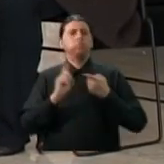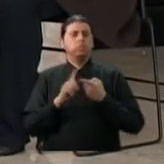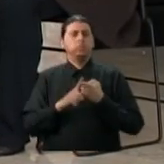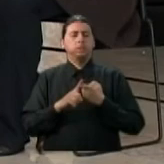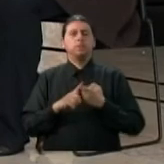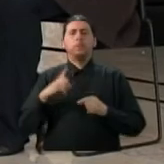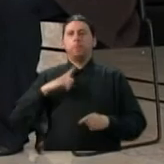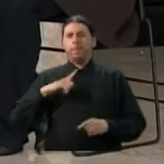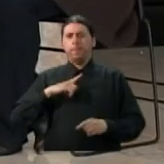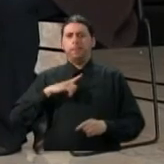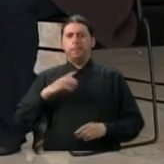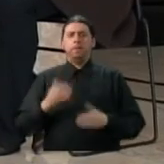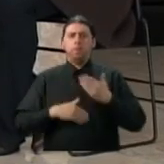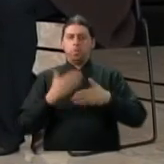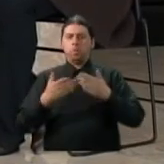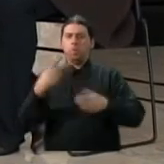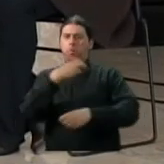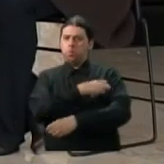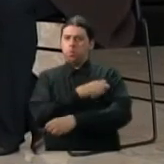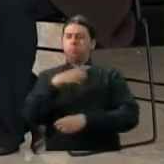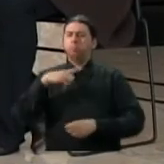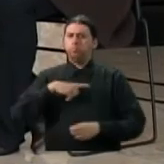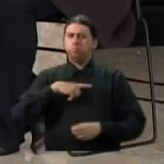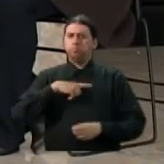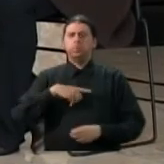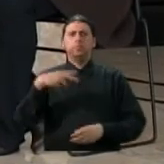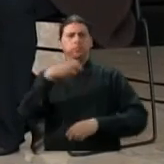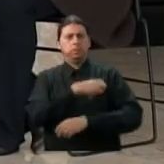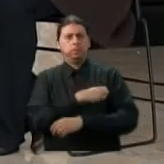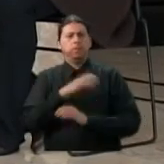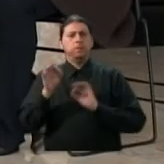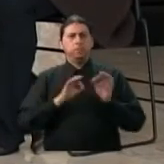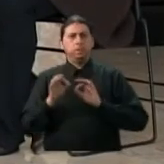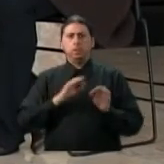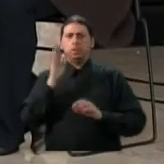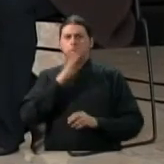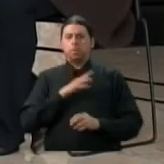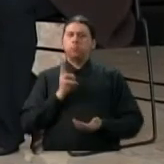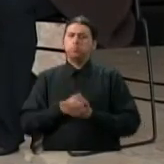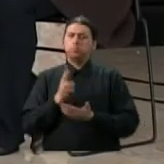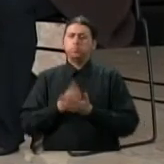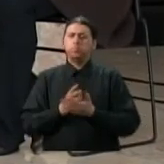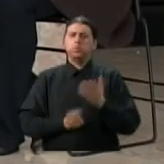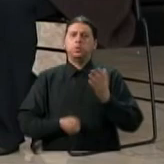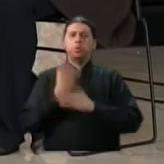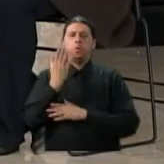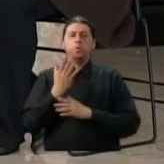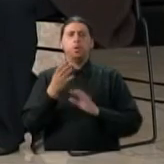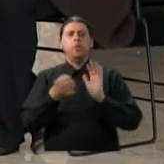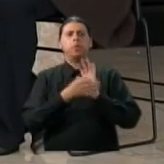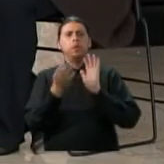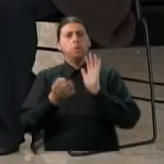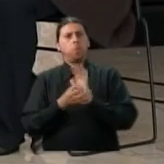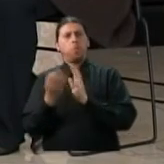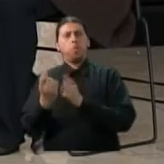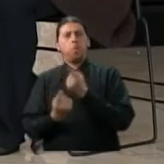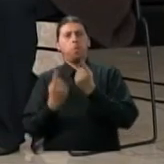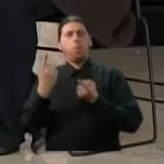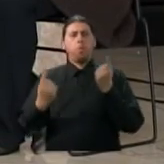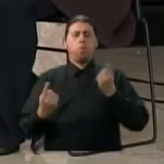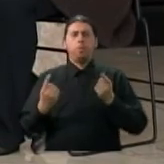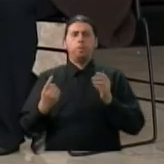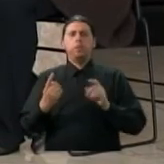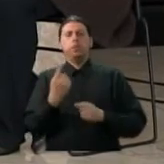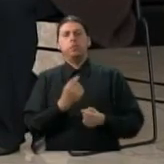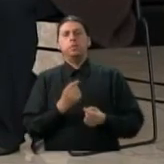longo dos tempos, tem essa fantasia que a vacina vai fazer mal. Sempre surge um comentário ou outro. Claro, cada